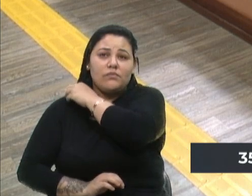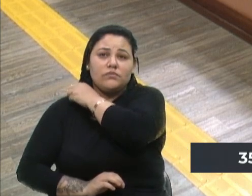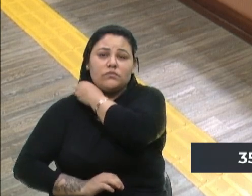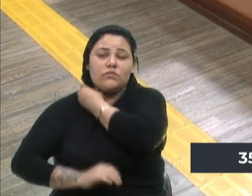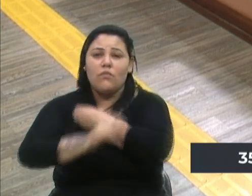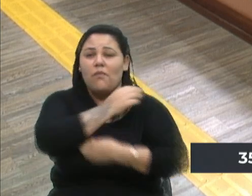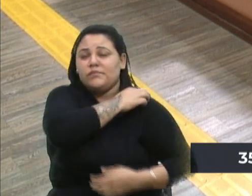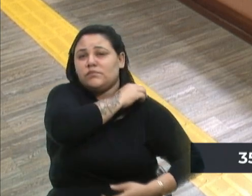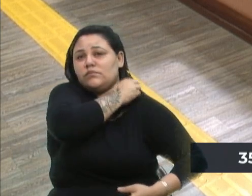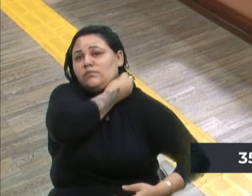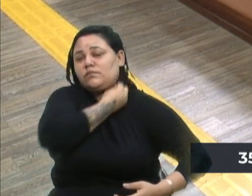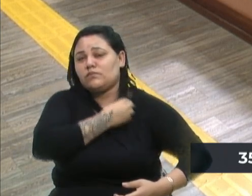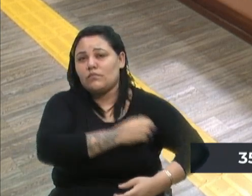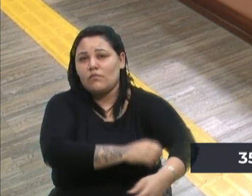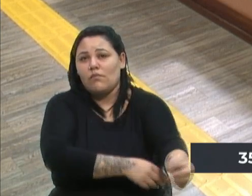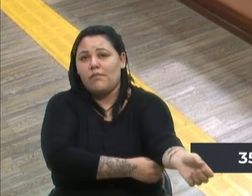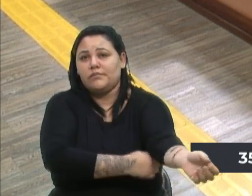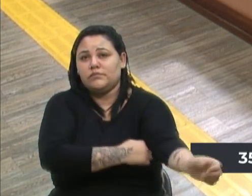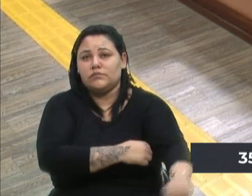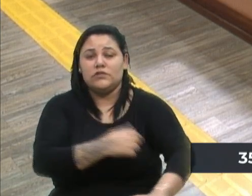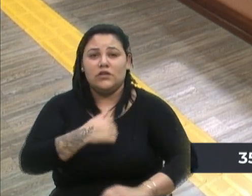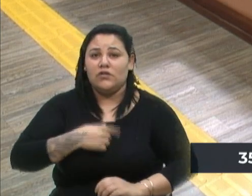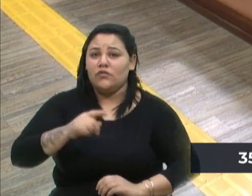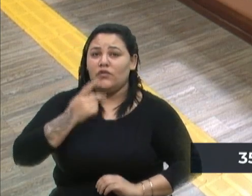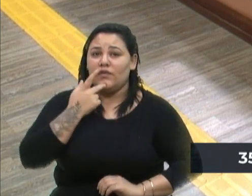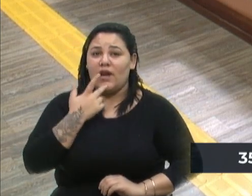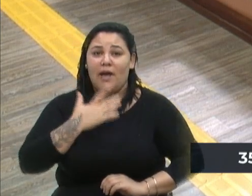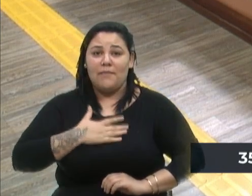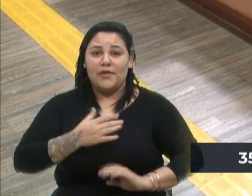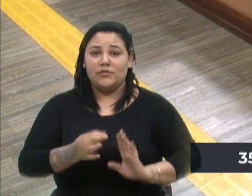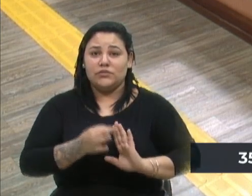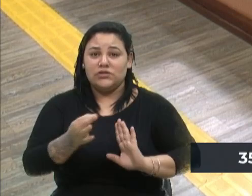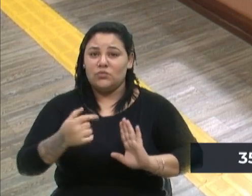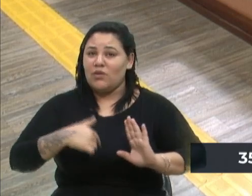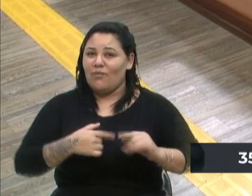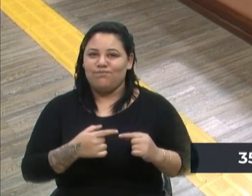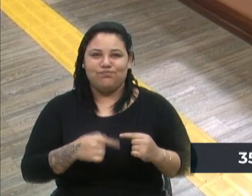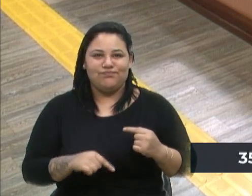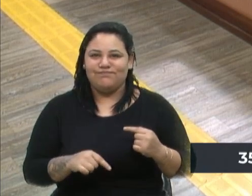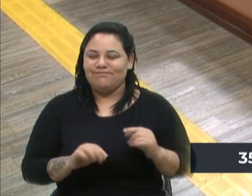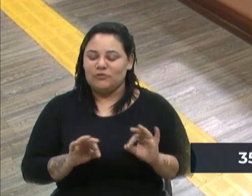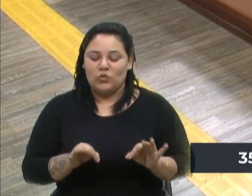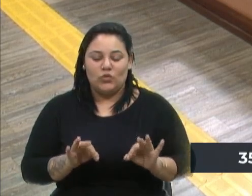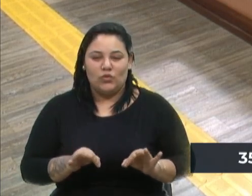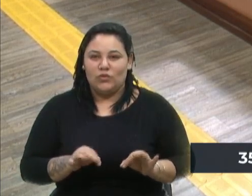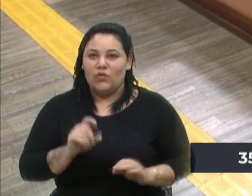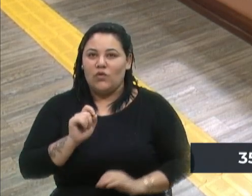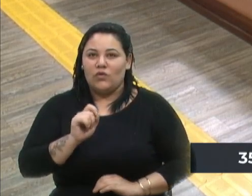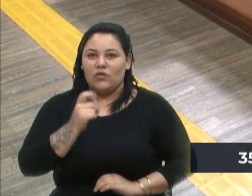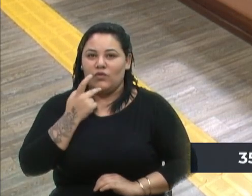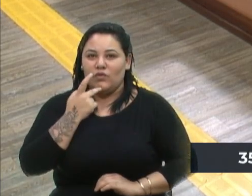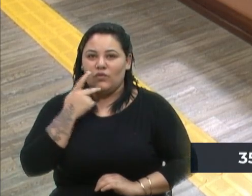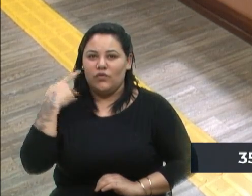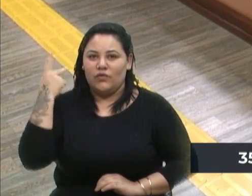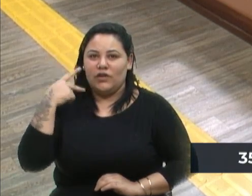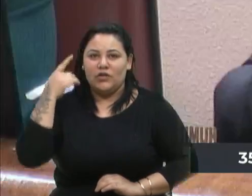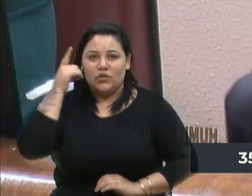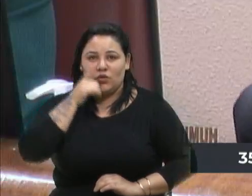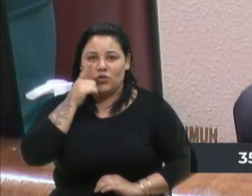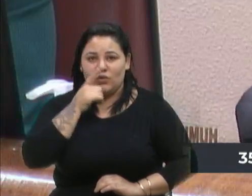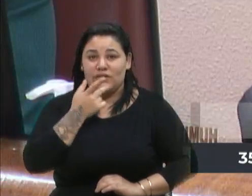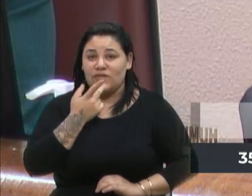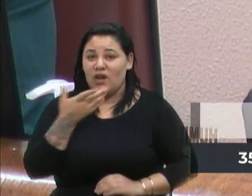aqui eu vou falar a minha opinião e do que eu vejo. Não concordo com o que o vereador Lucas falou nesse momento e vou